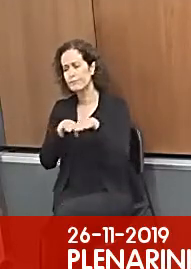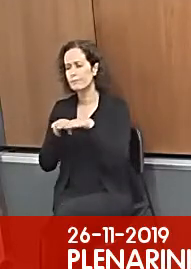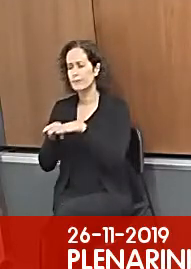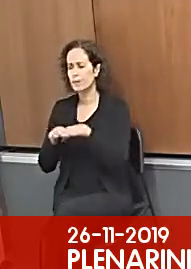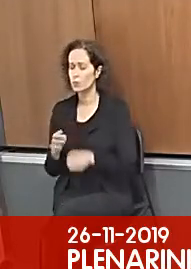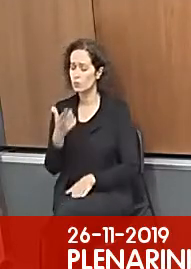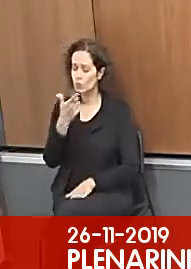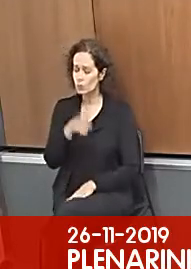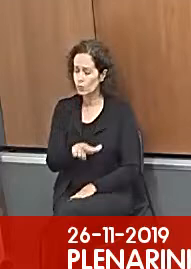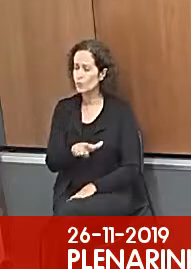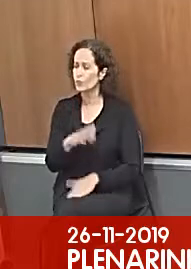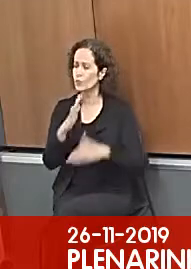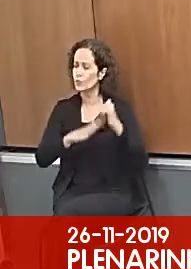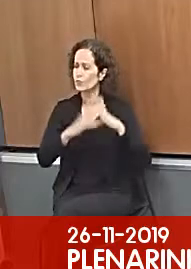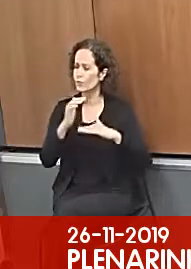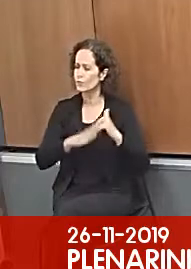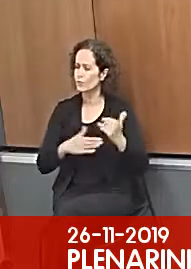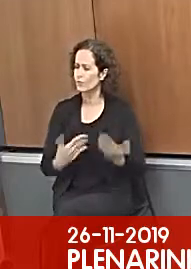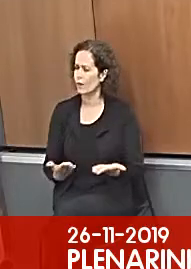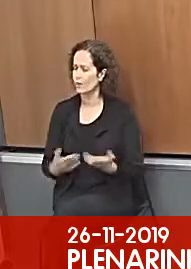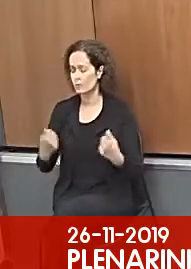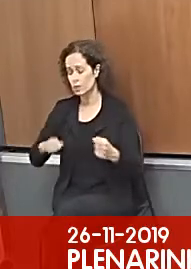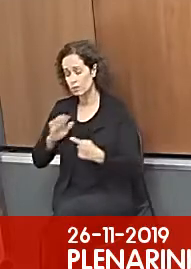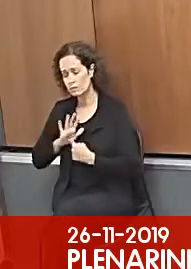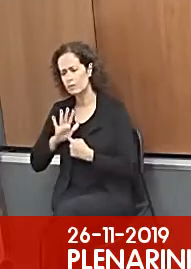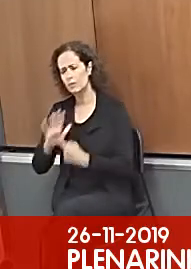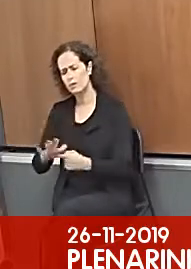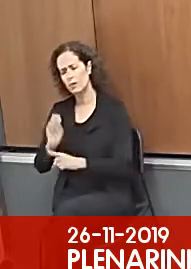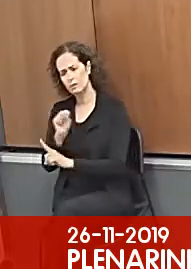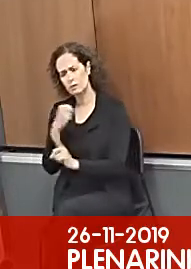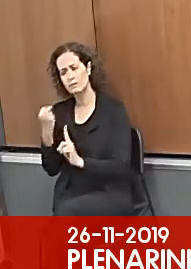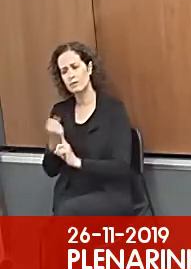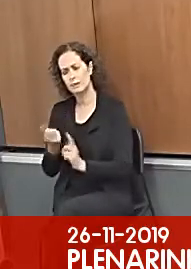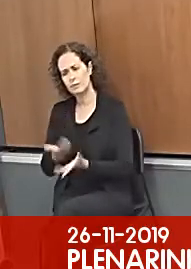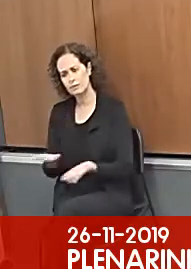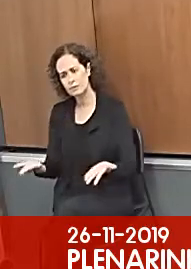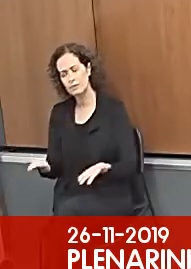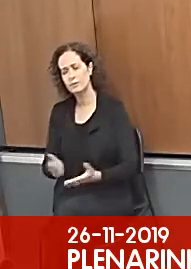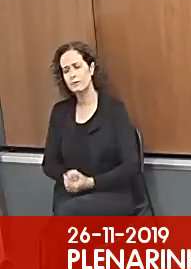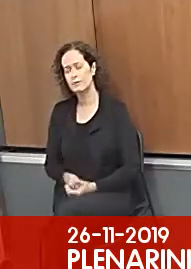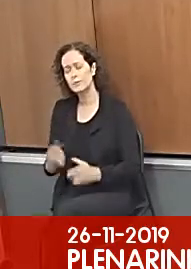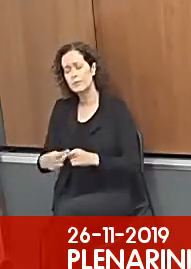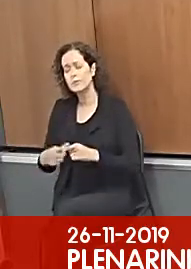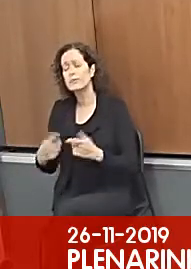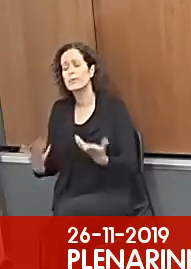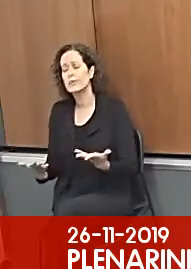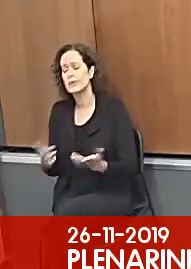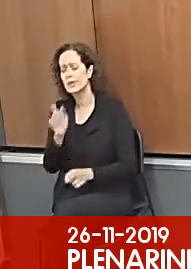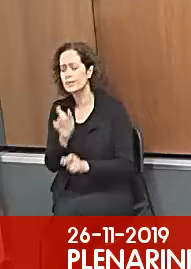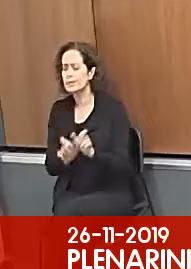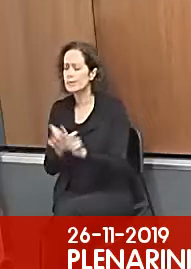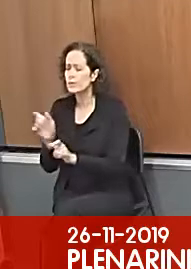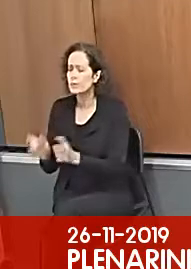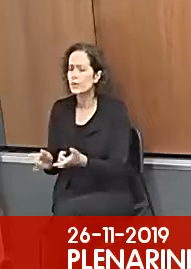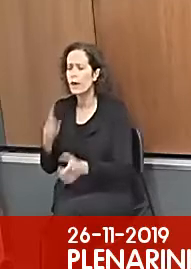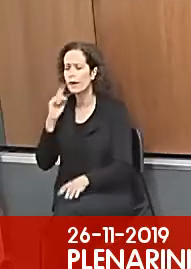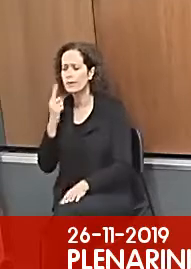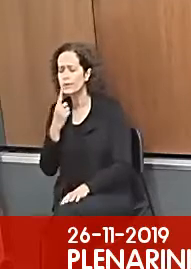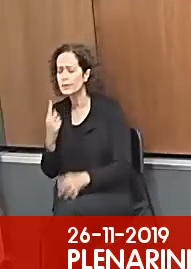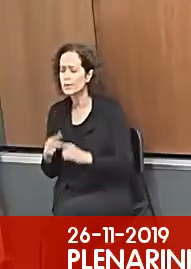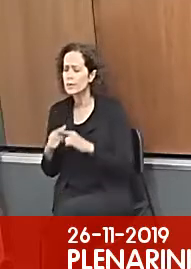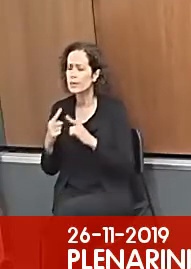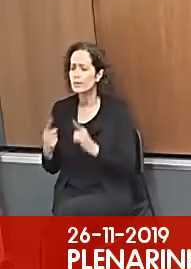outro profissional. Então, nós temos que mostrar isso para a sociedade. Por que que a pessoa que é surda, mas